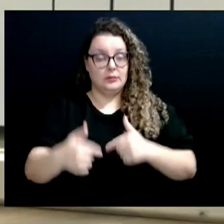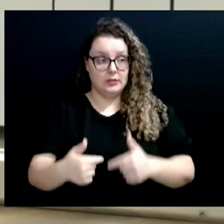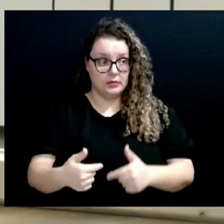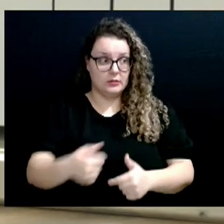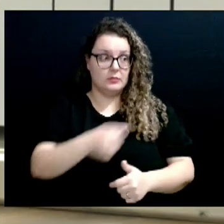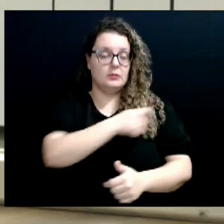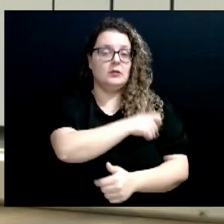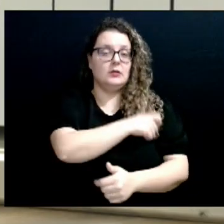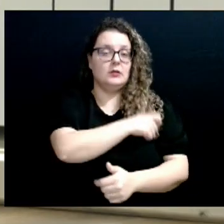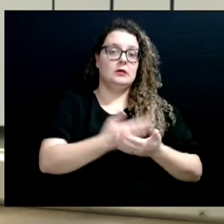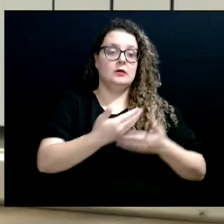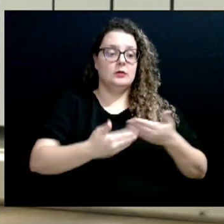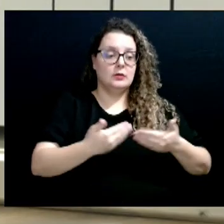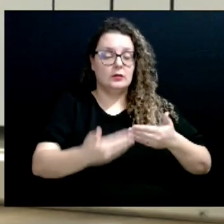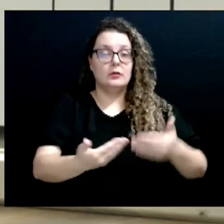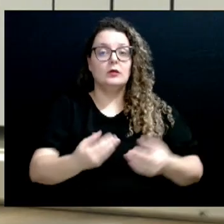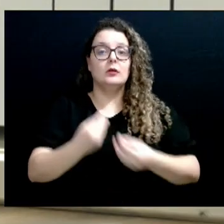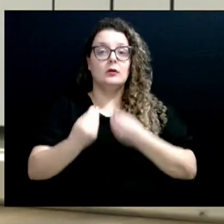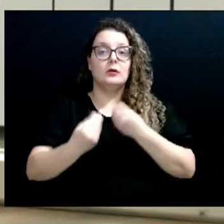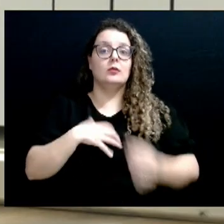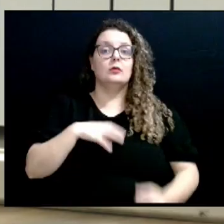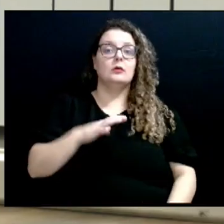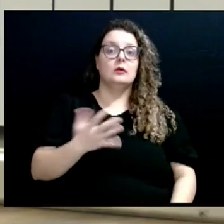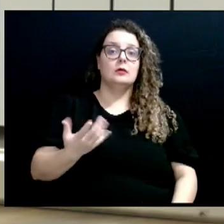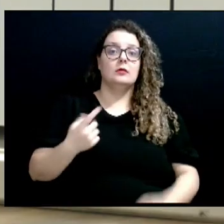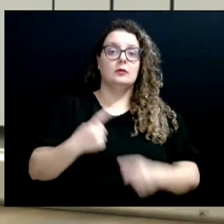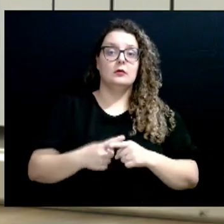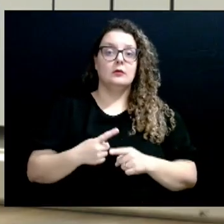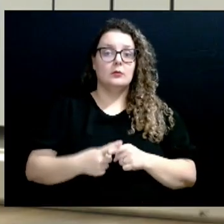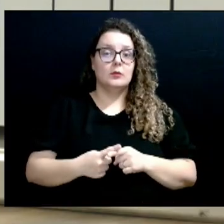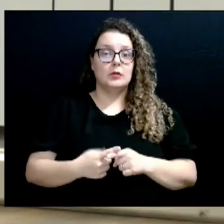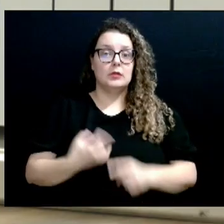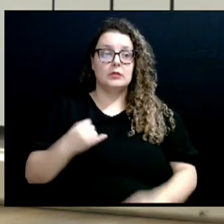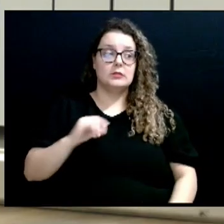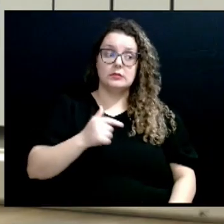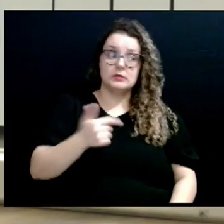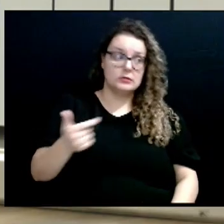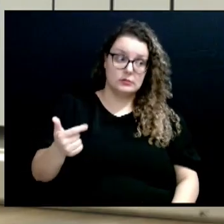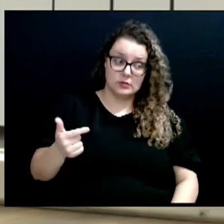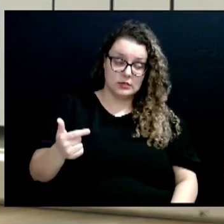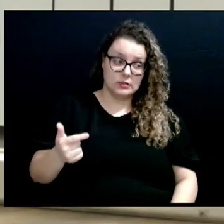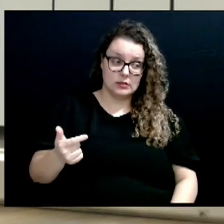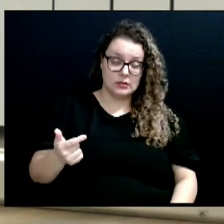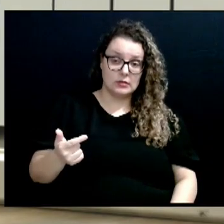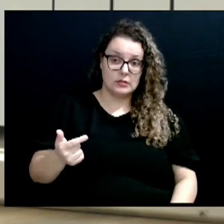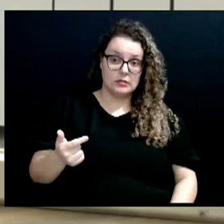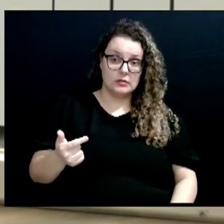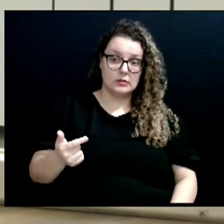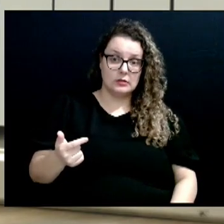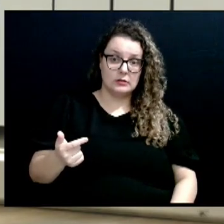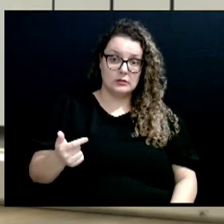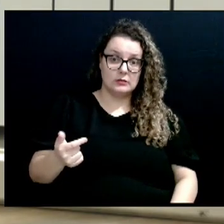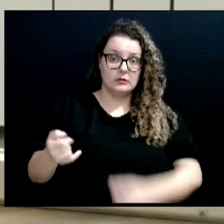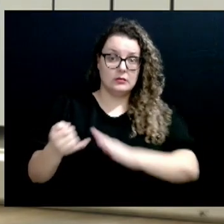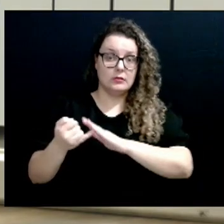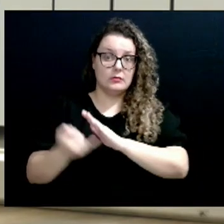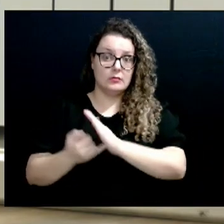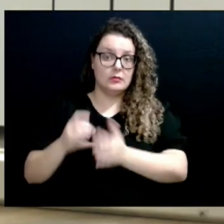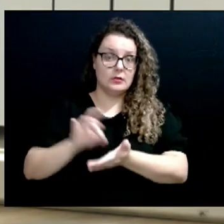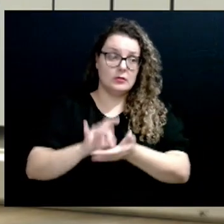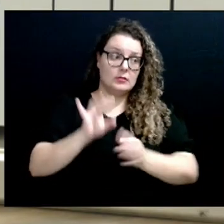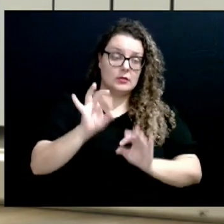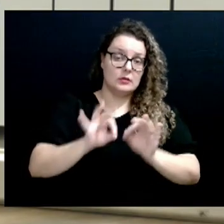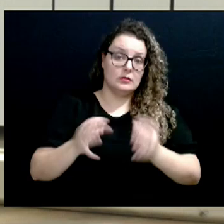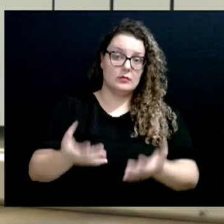Como é que fica essa situação? Porque se não vai ter um instrutor oficial preparado, será que ele vai